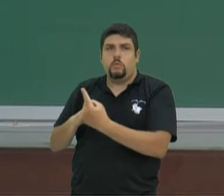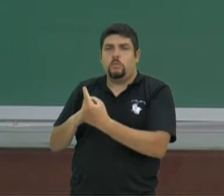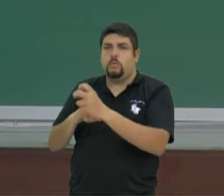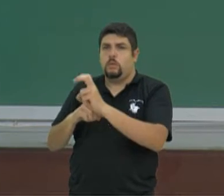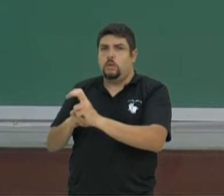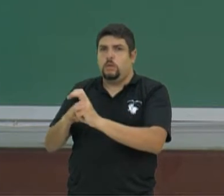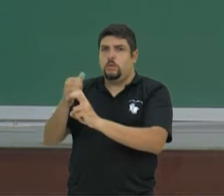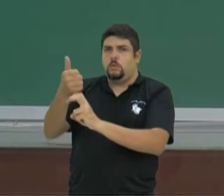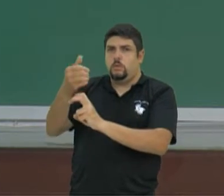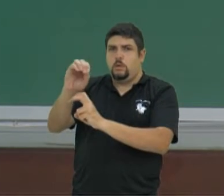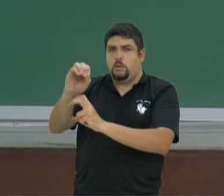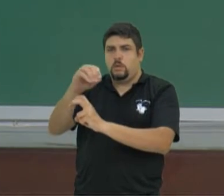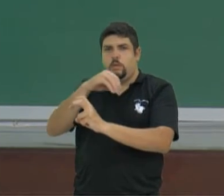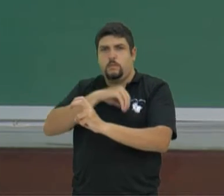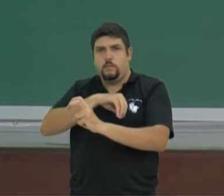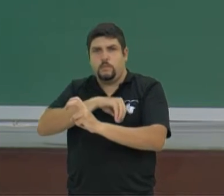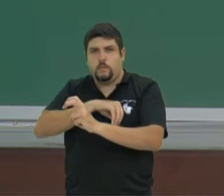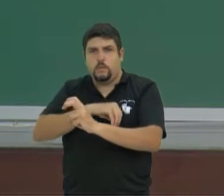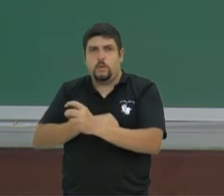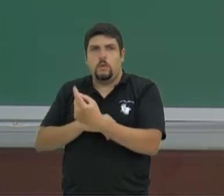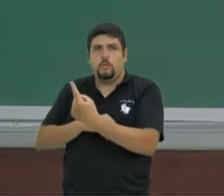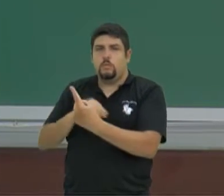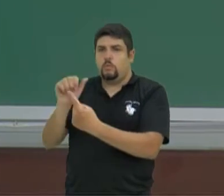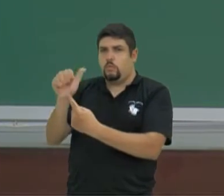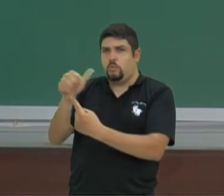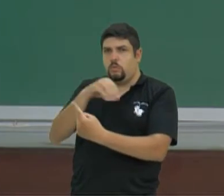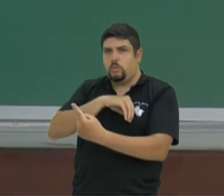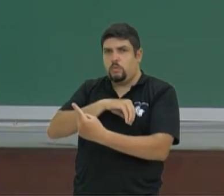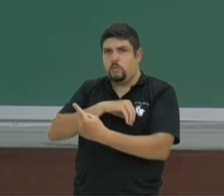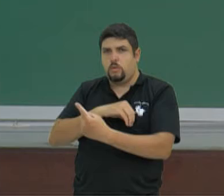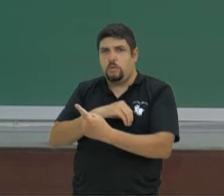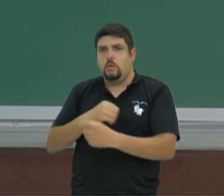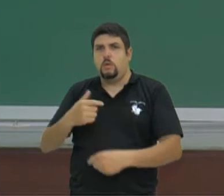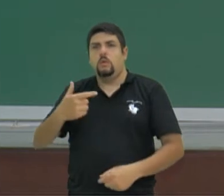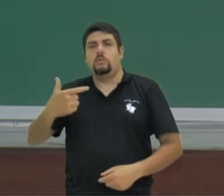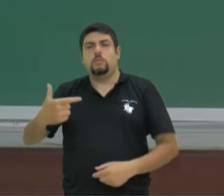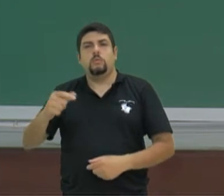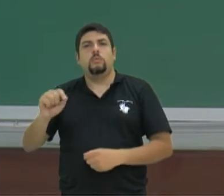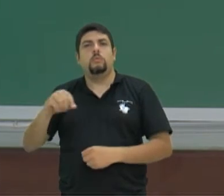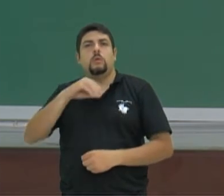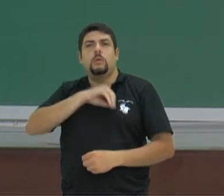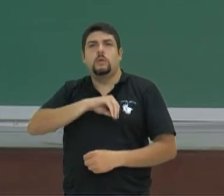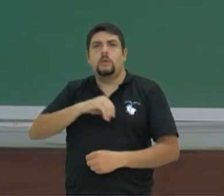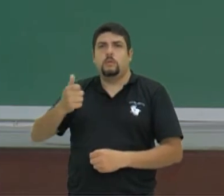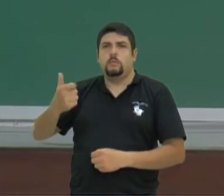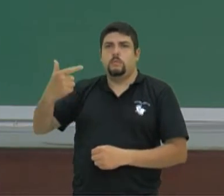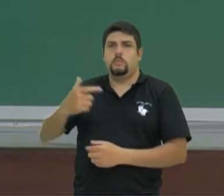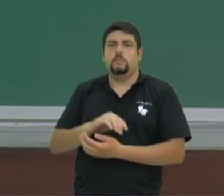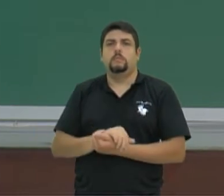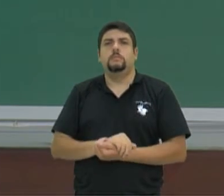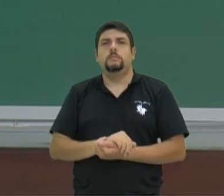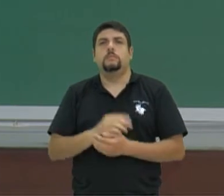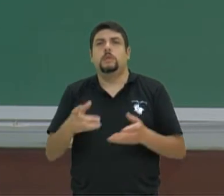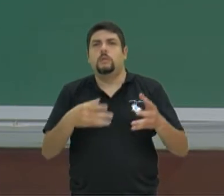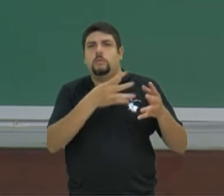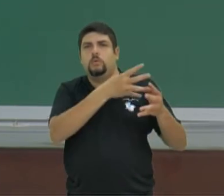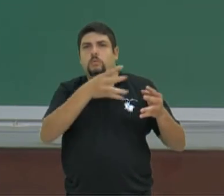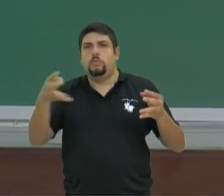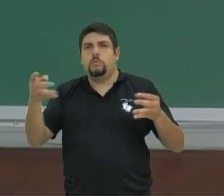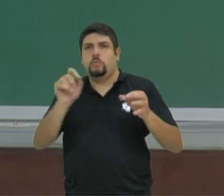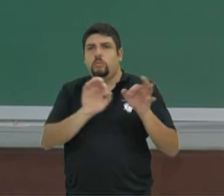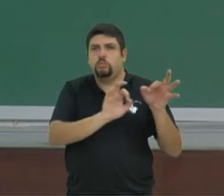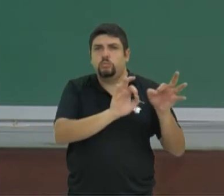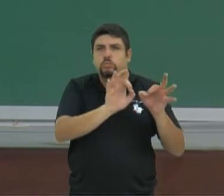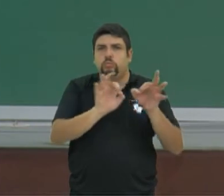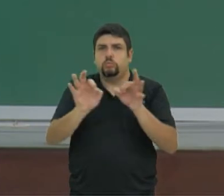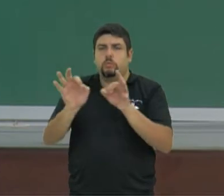que recebem 10 salários mínimos, 1 que recebe 11 e 2 que recebem 12. Beleza? Então tá aqui a nossa tabela de